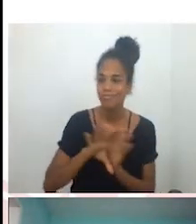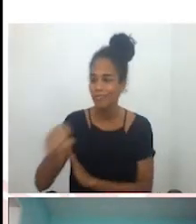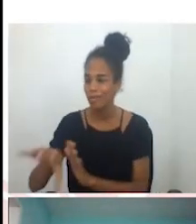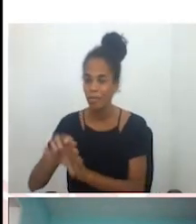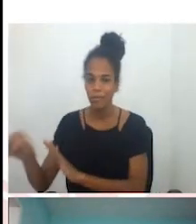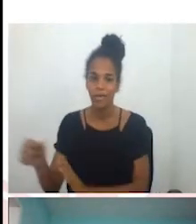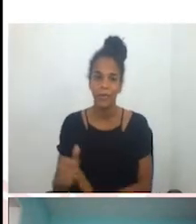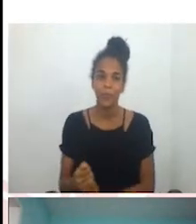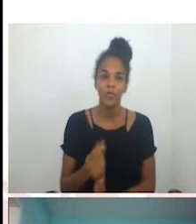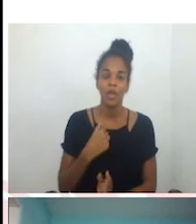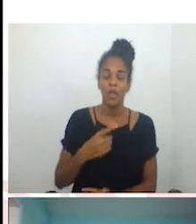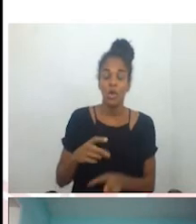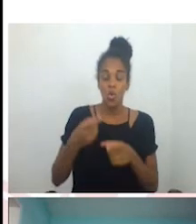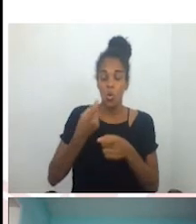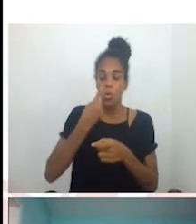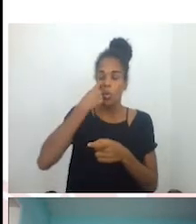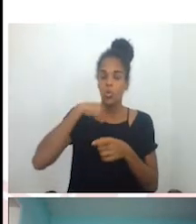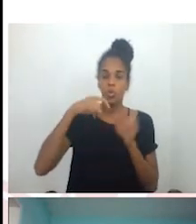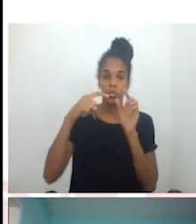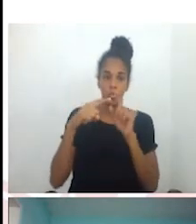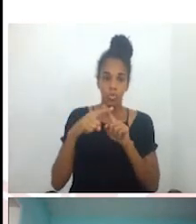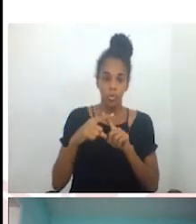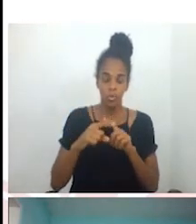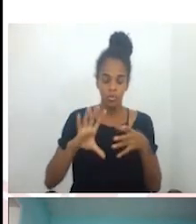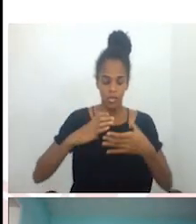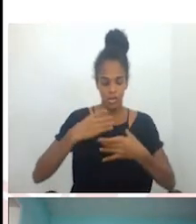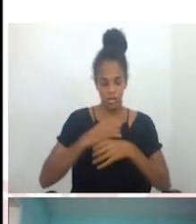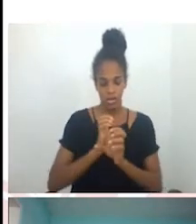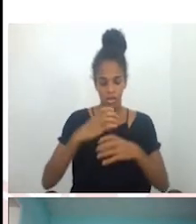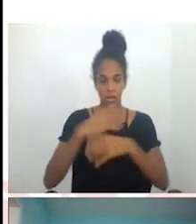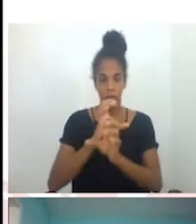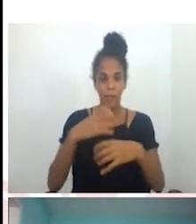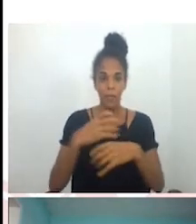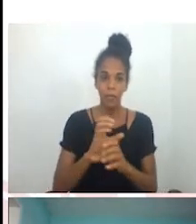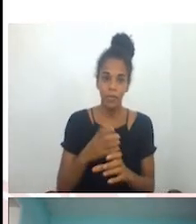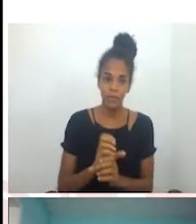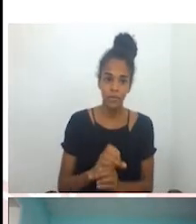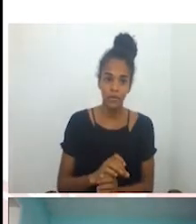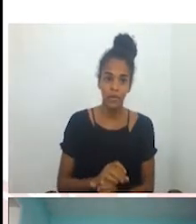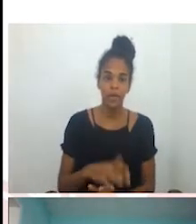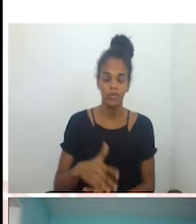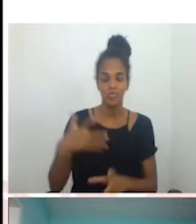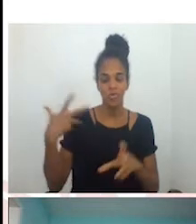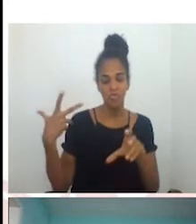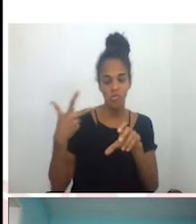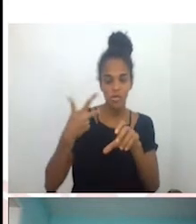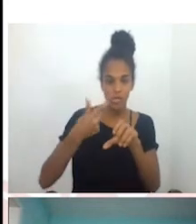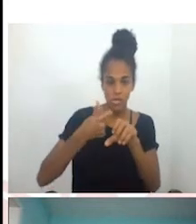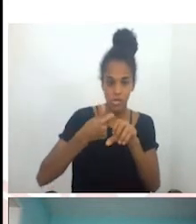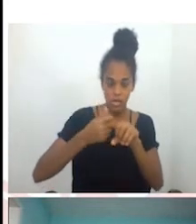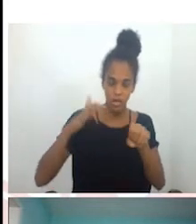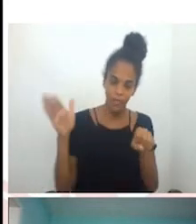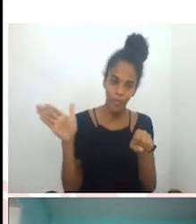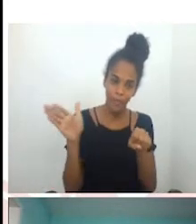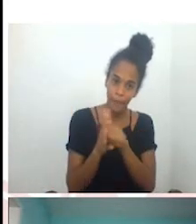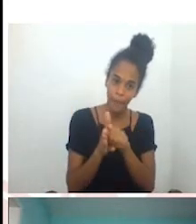tem uma peculiaridade, tem que ser montado o tubo com o êmbolo de uma seringa de 20 tampando a entrada do tubo, para que